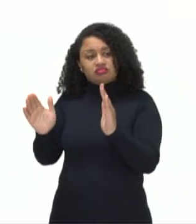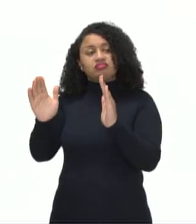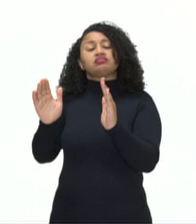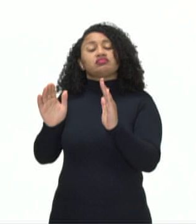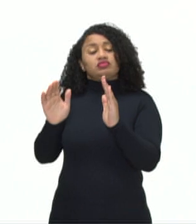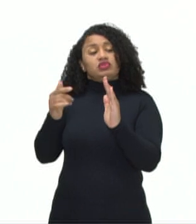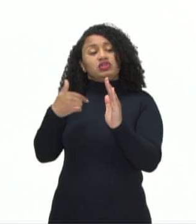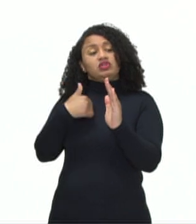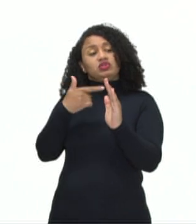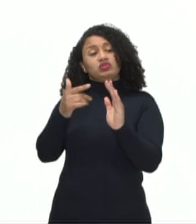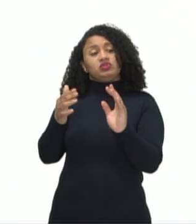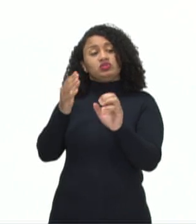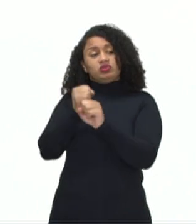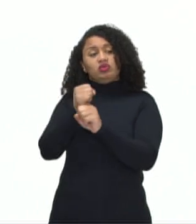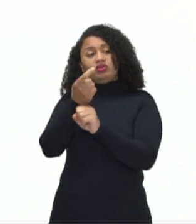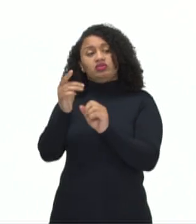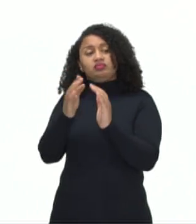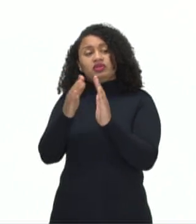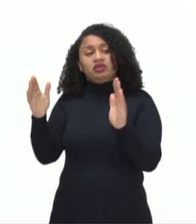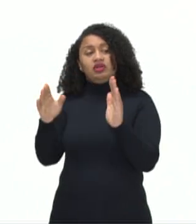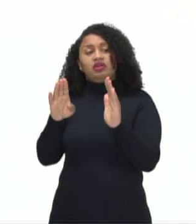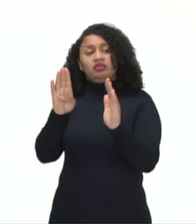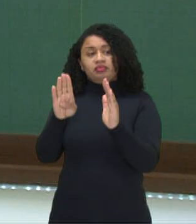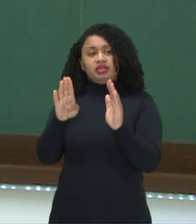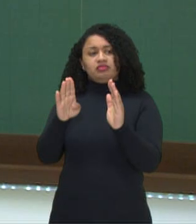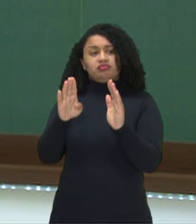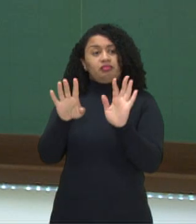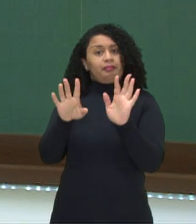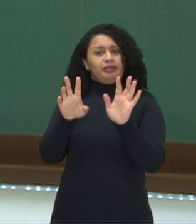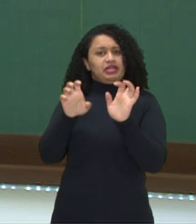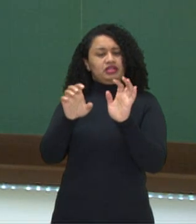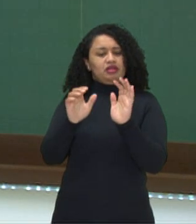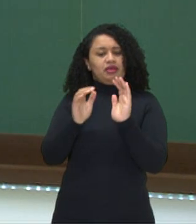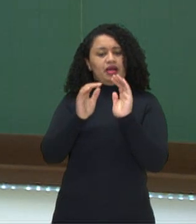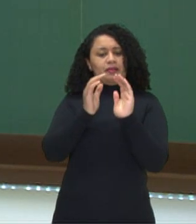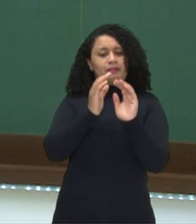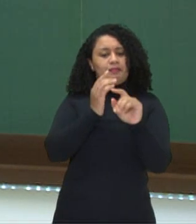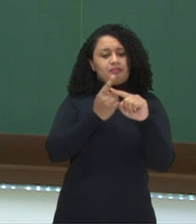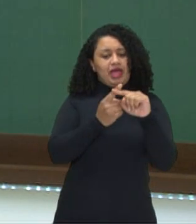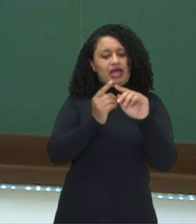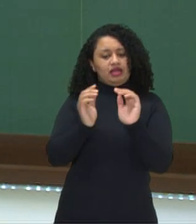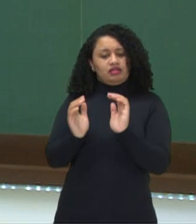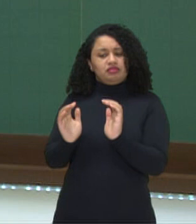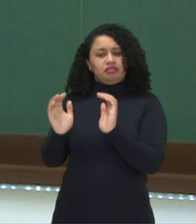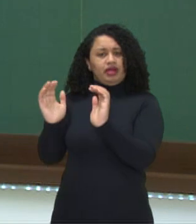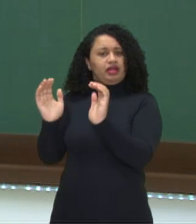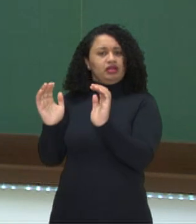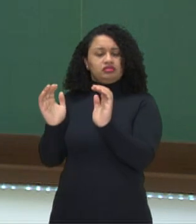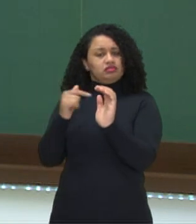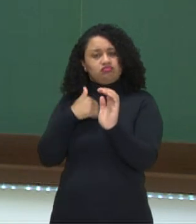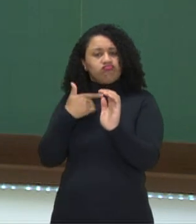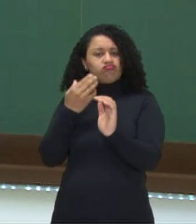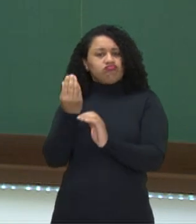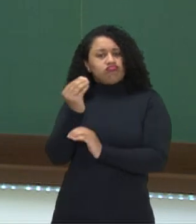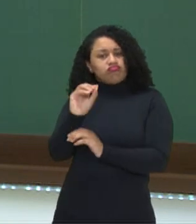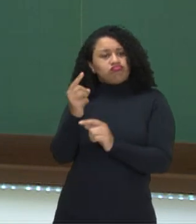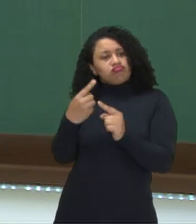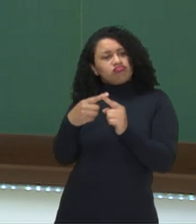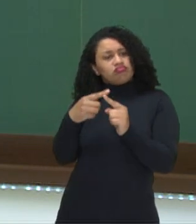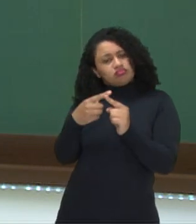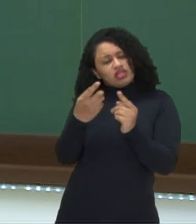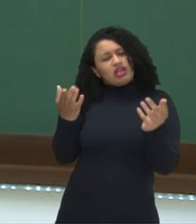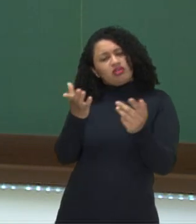B, mais o polinômio B. Olha que a prof não colocou o mais, não coloquei os parênteses, porque a essa altura